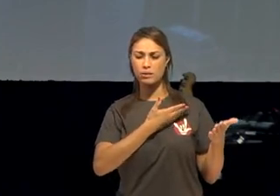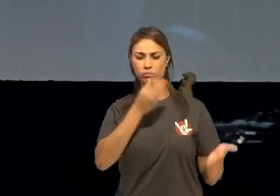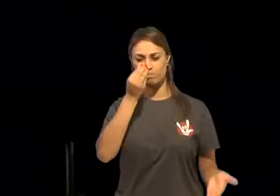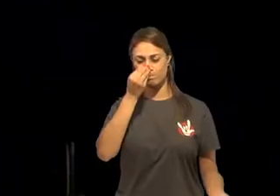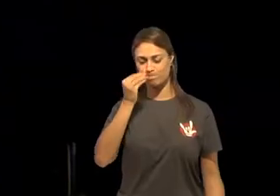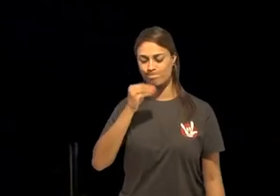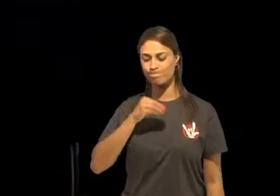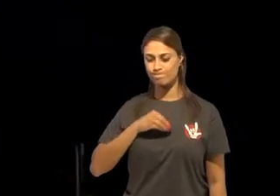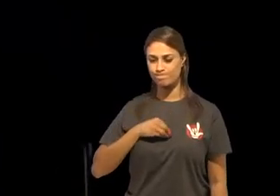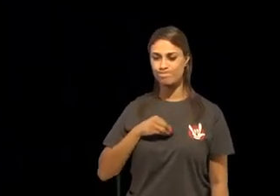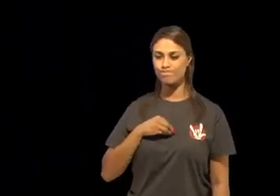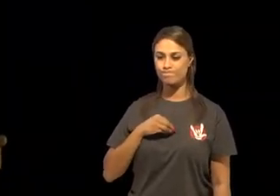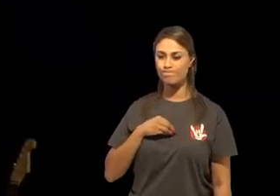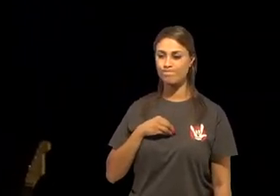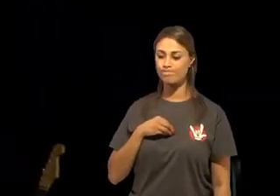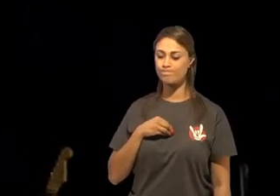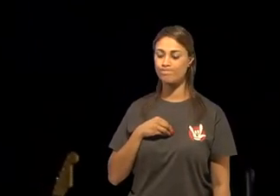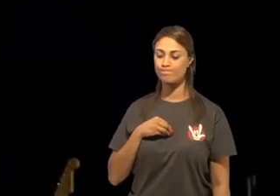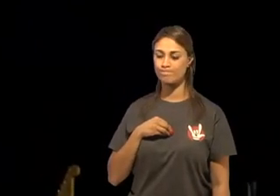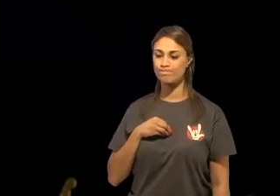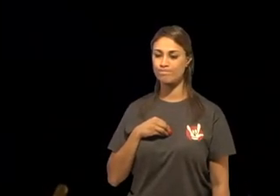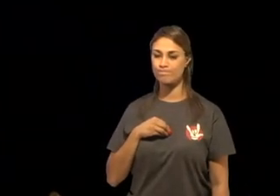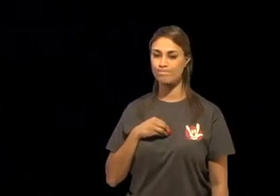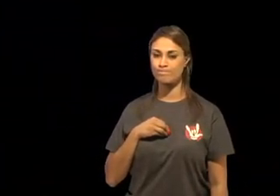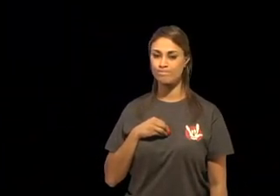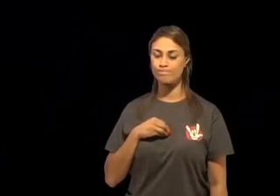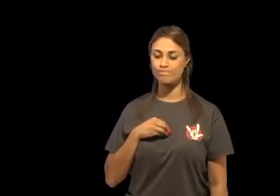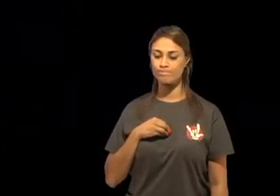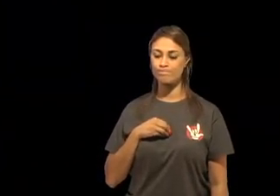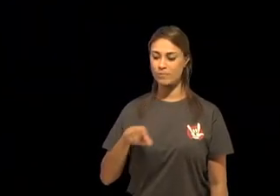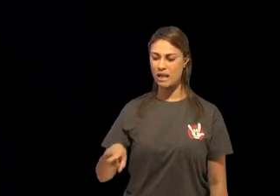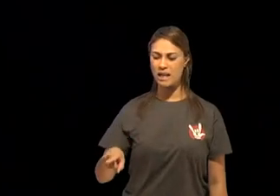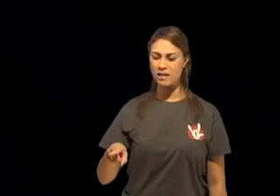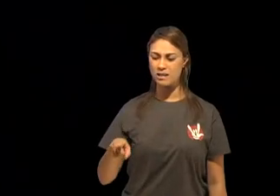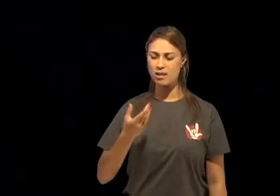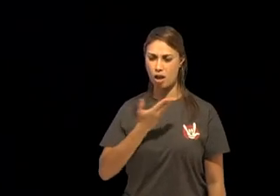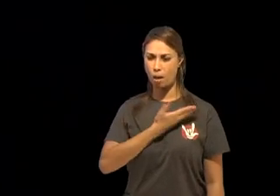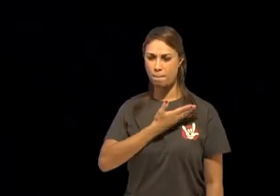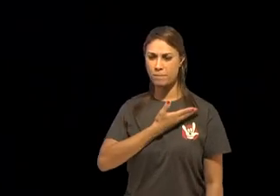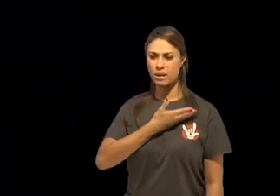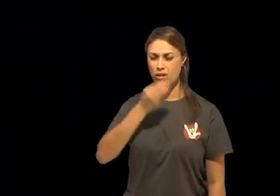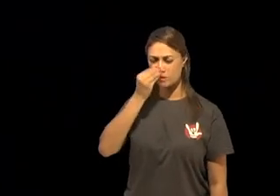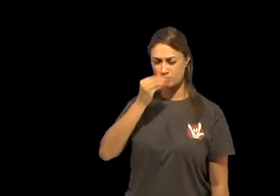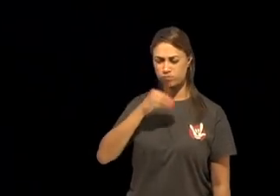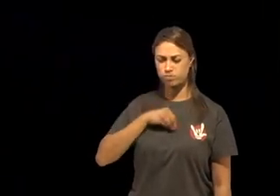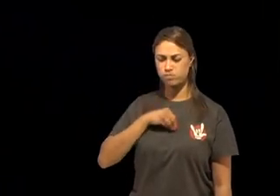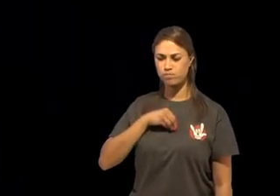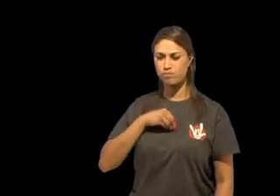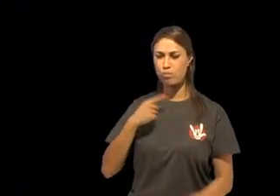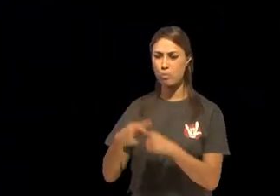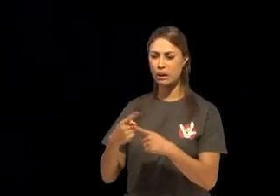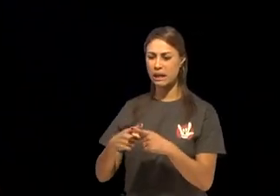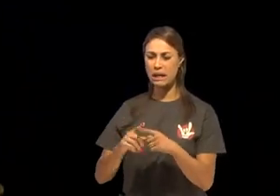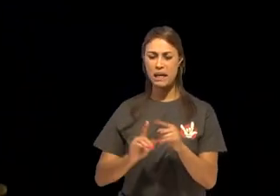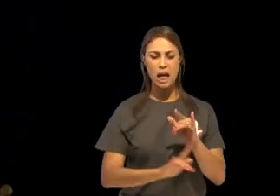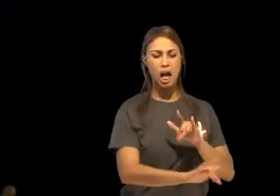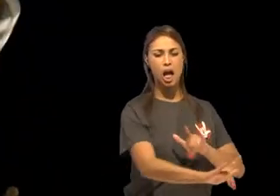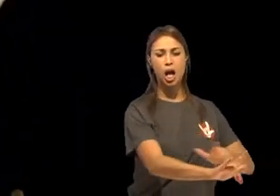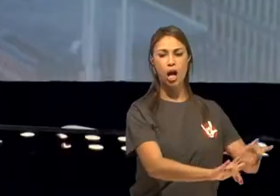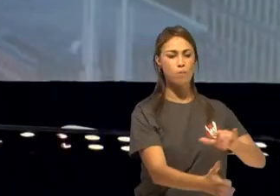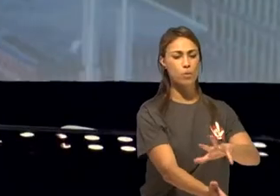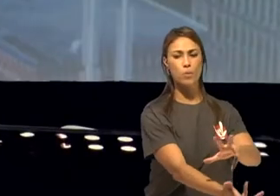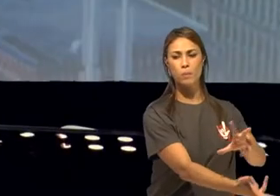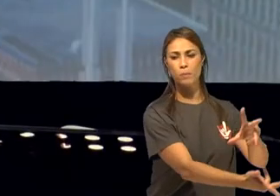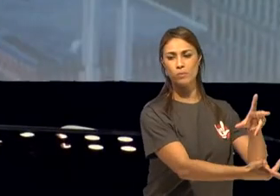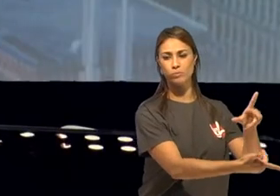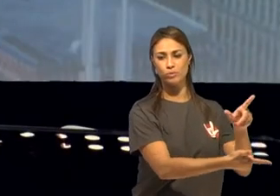2 Timóteo capítulo 4 ele fala: e Demas me abandonou amando mais esse mundo. Ele agradece Demas também